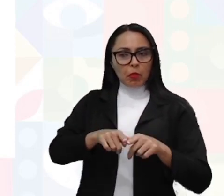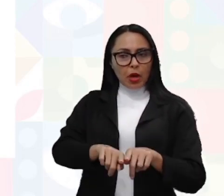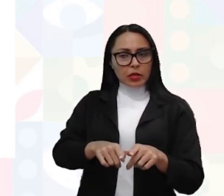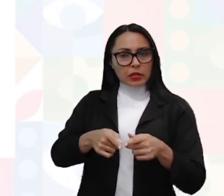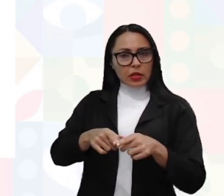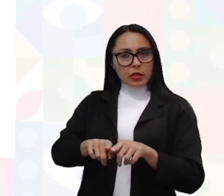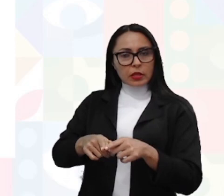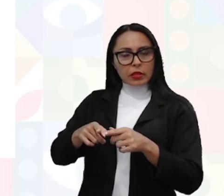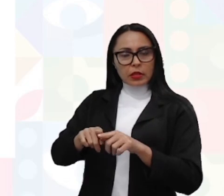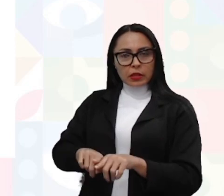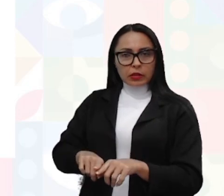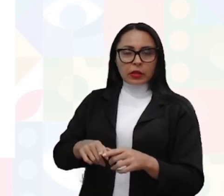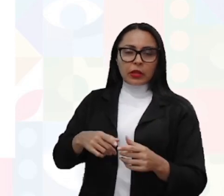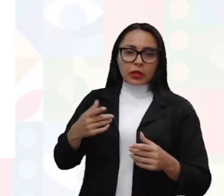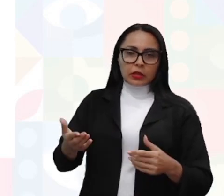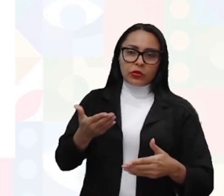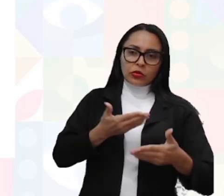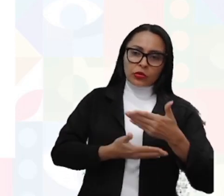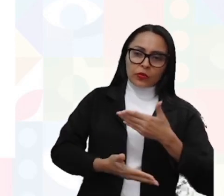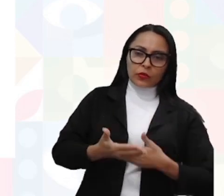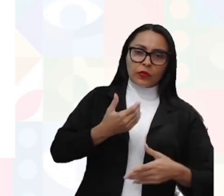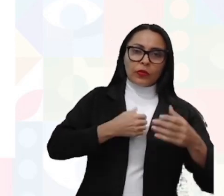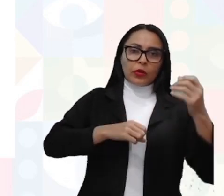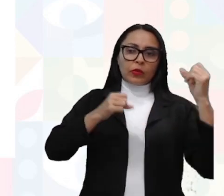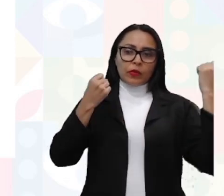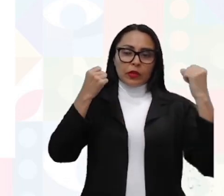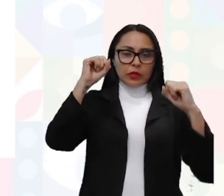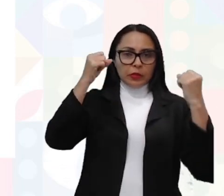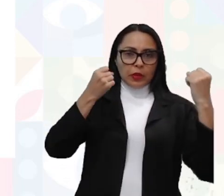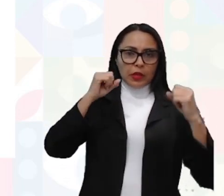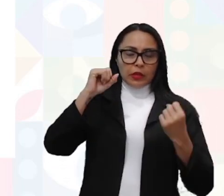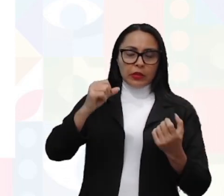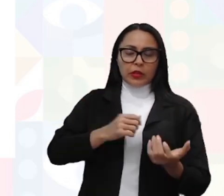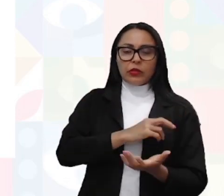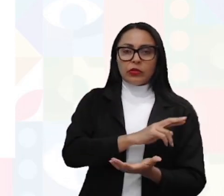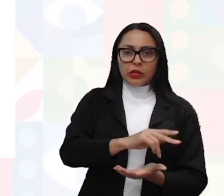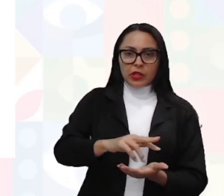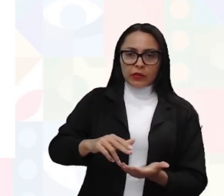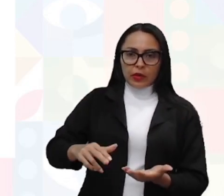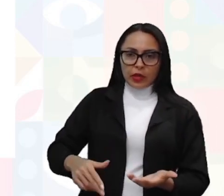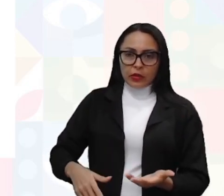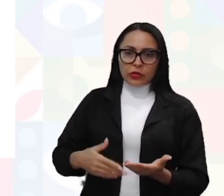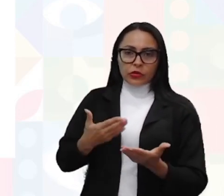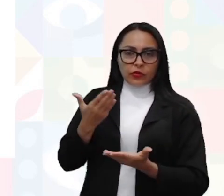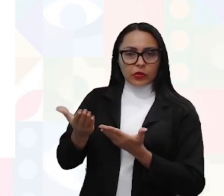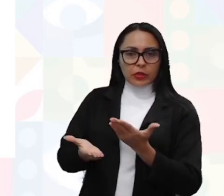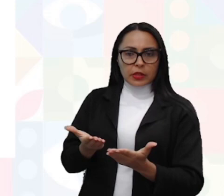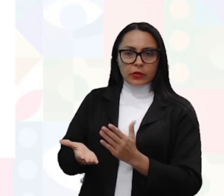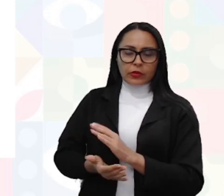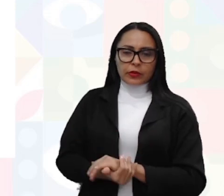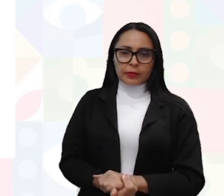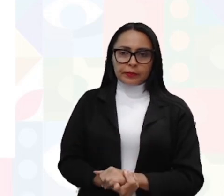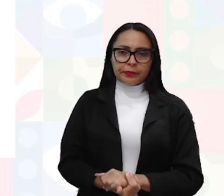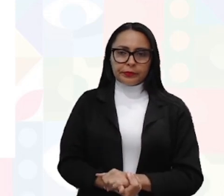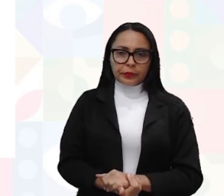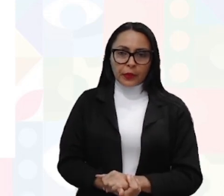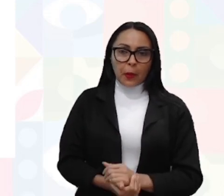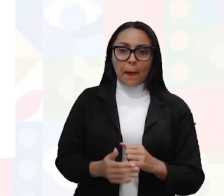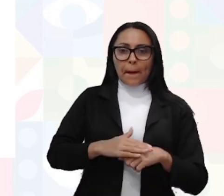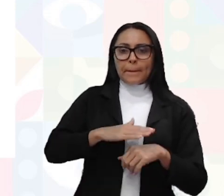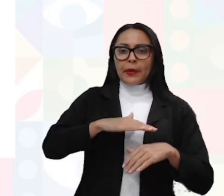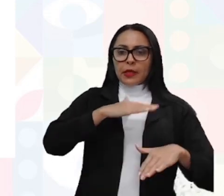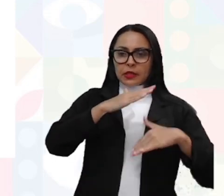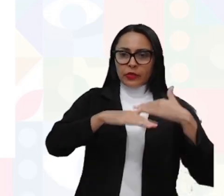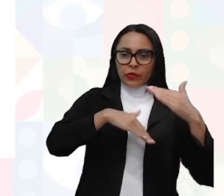caráter definitivo entre esses fabricantes, montadoras e seus diversos fornecedores. O estágio mais evoluído